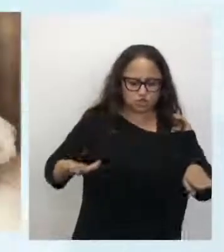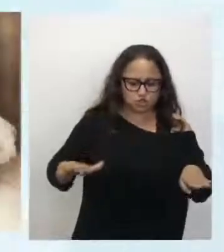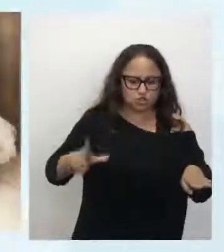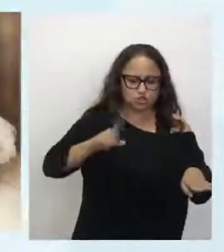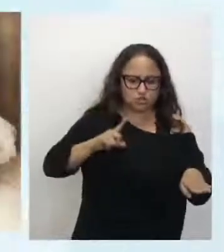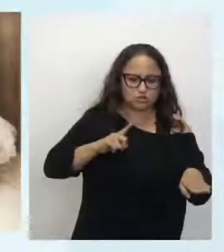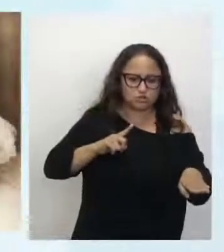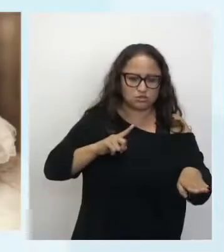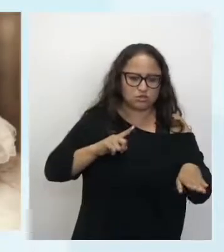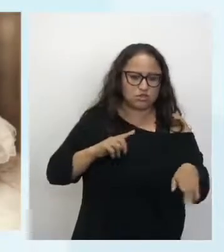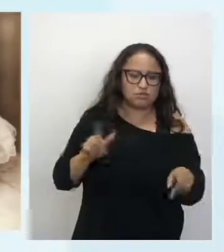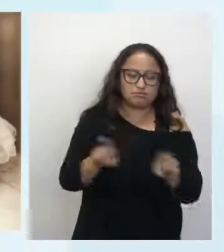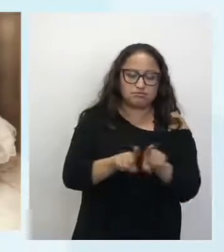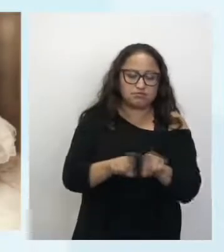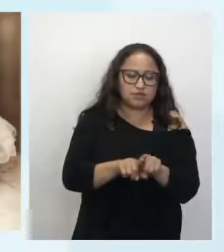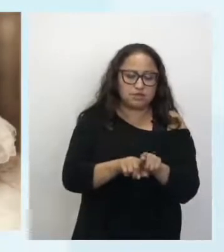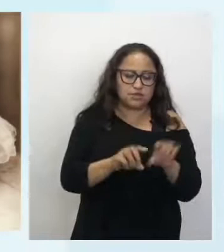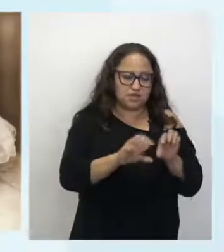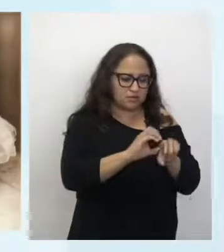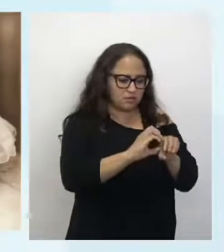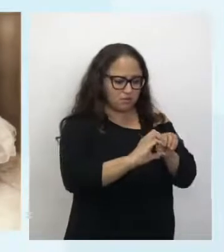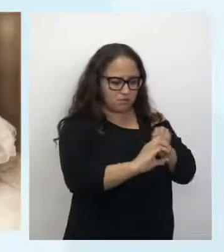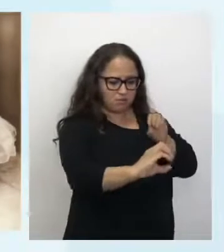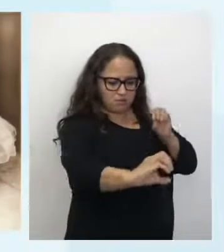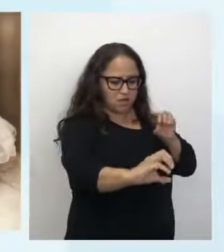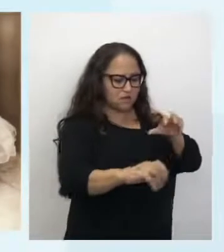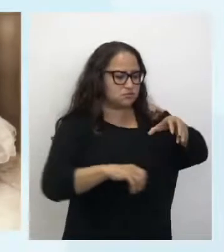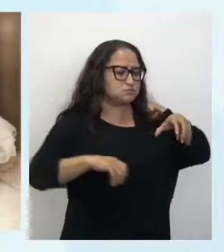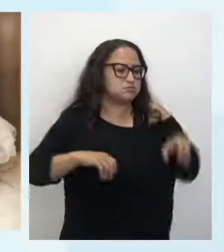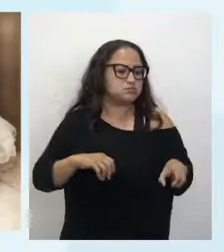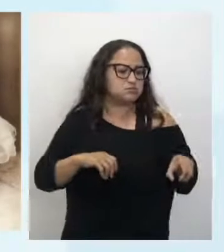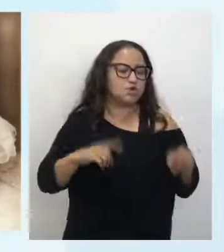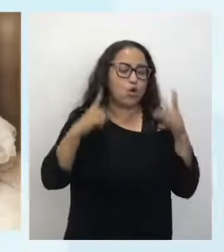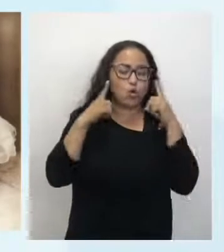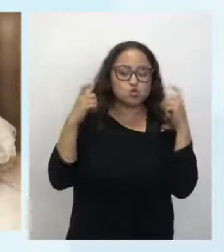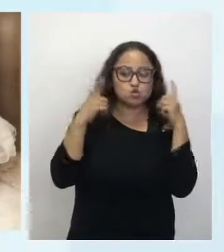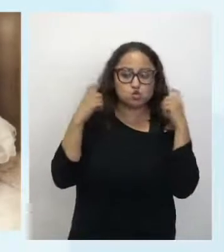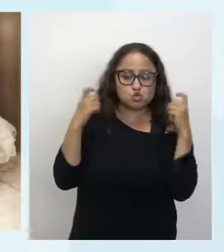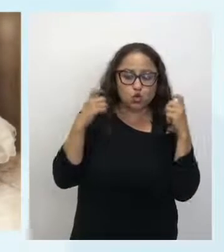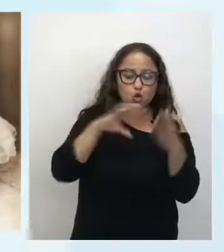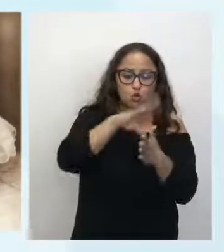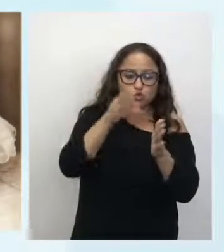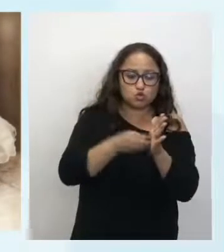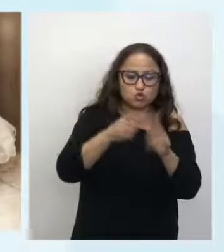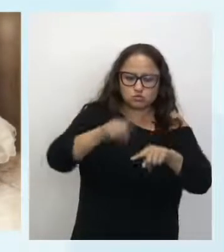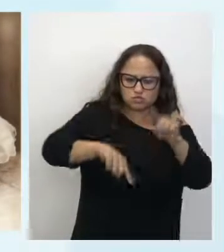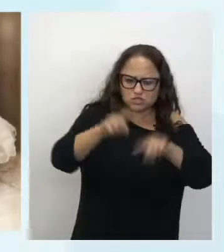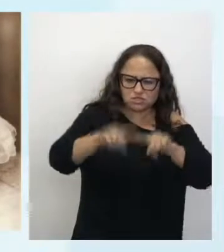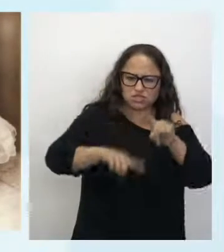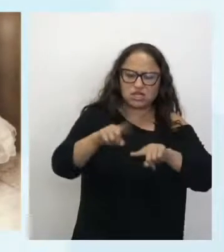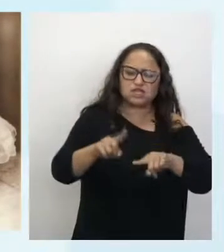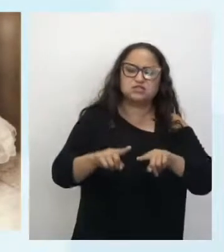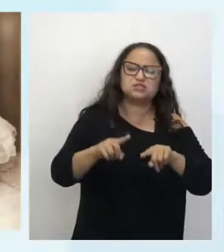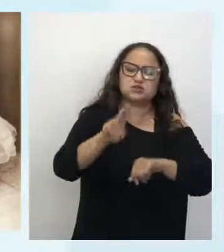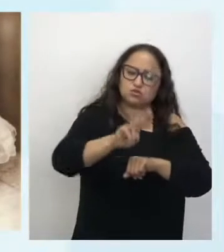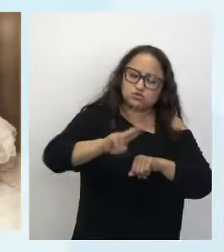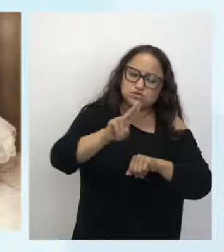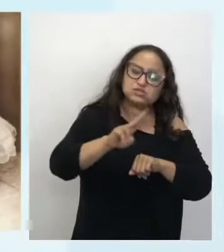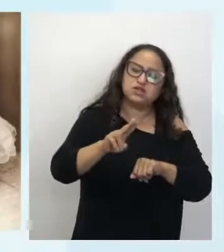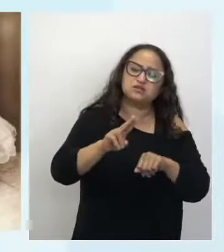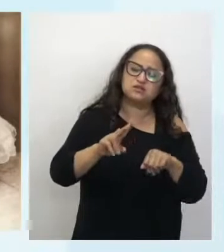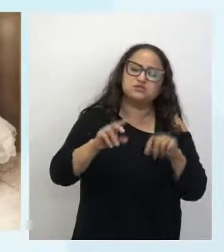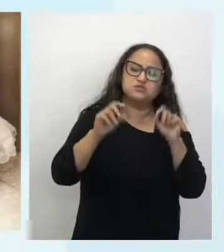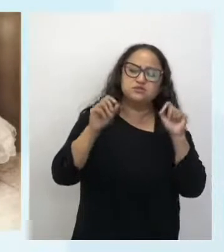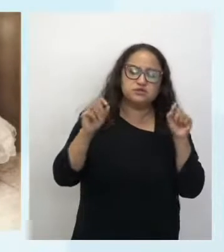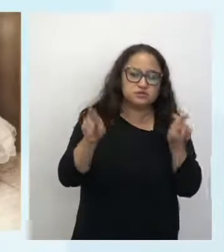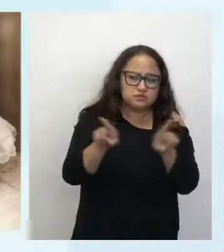aquelas barras, né, as cadeiras, etc., a sonoplastia. Então, todos esses materiais, esses suportes, né, eu vou estar utilizando ao